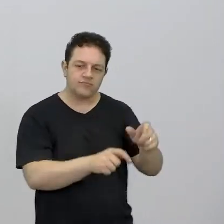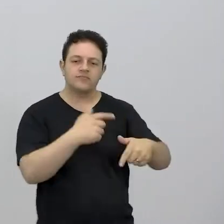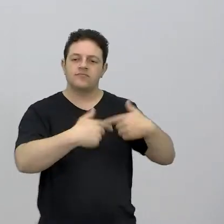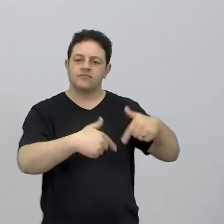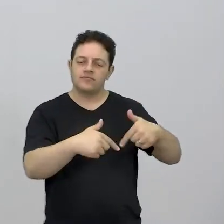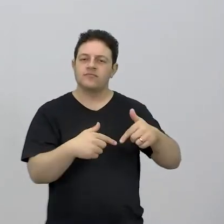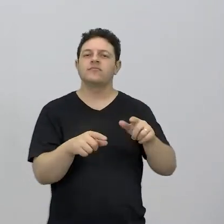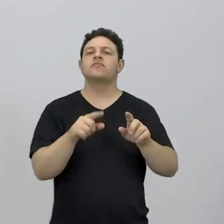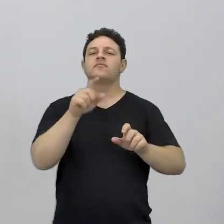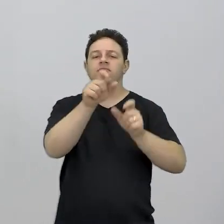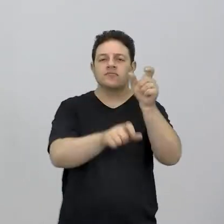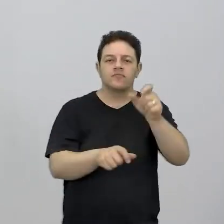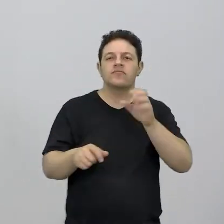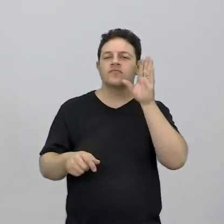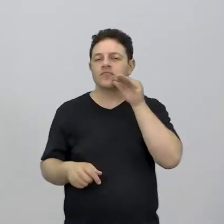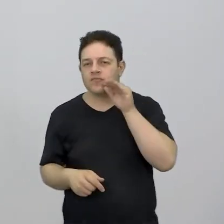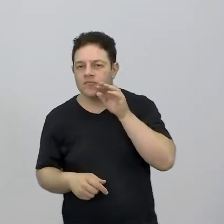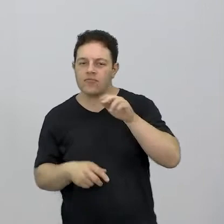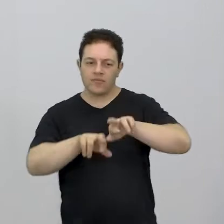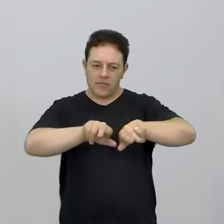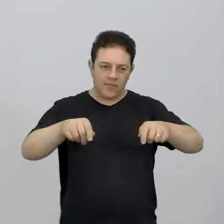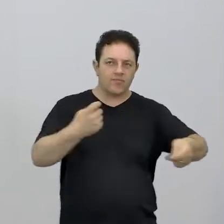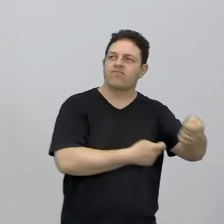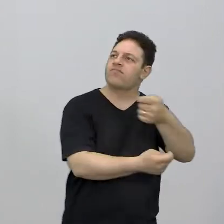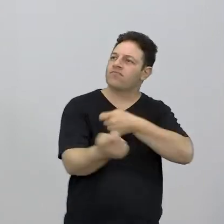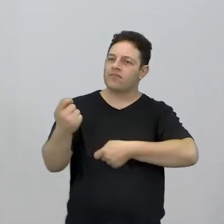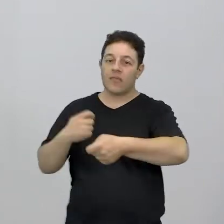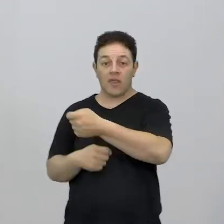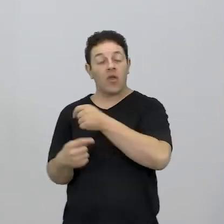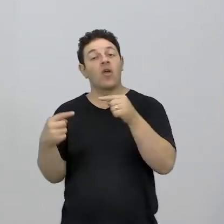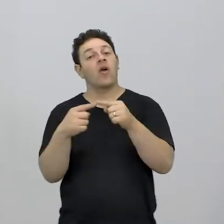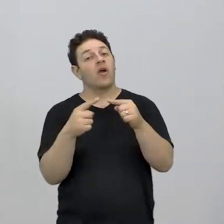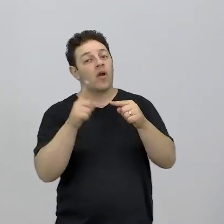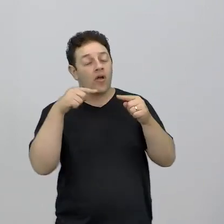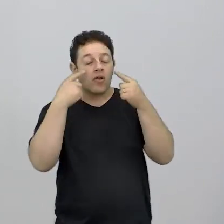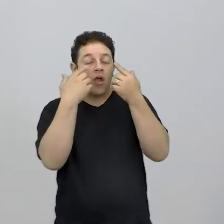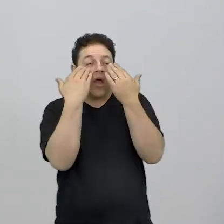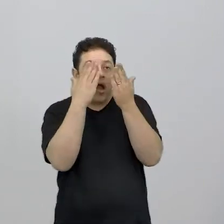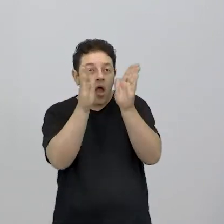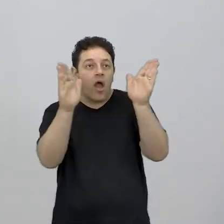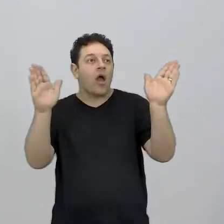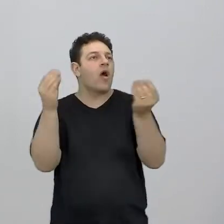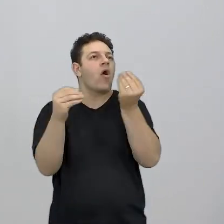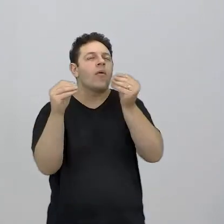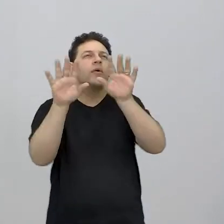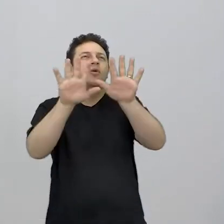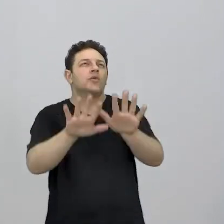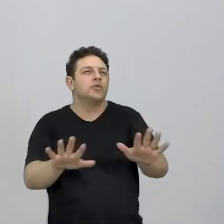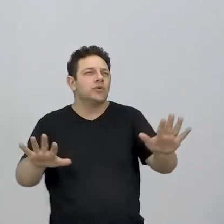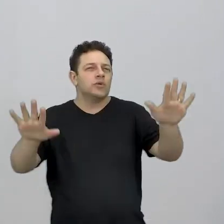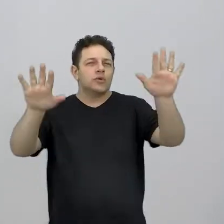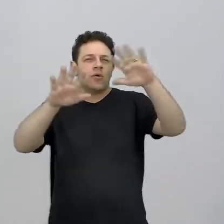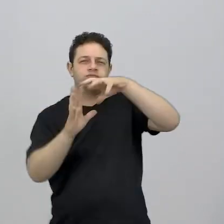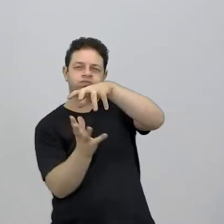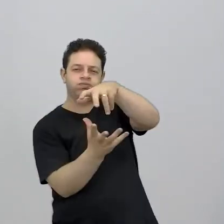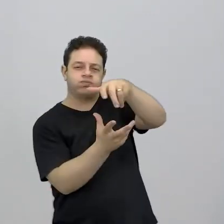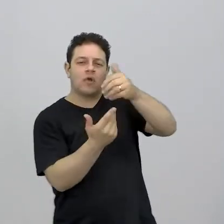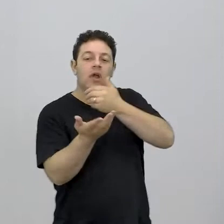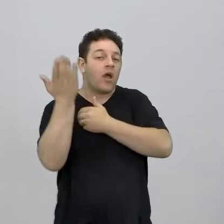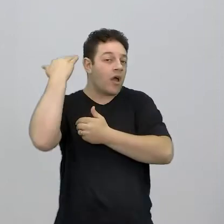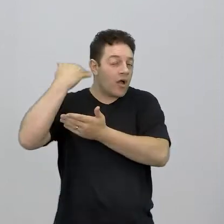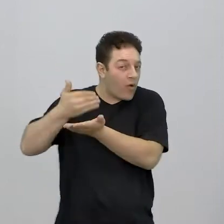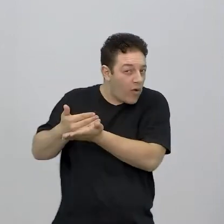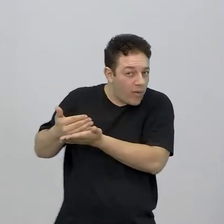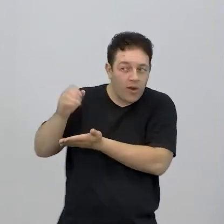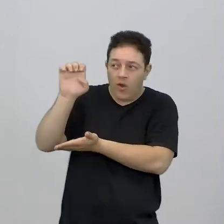de trabalho, trocas econômicas, tem a ver com a perspectiva do Ocidente, da Europa, desses processos que se iniciaram na Europa, a